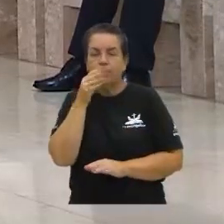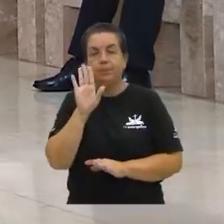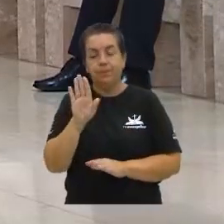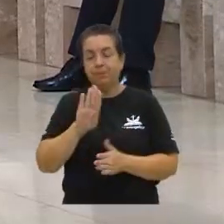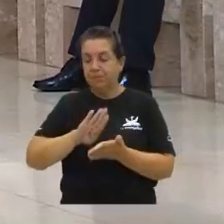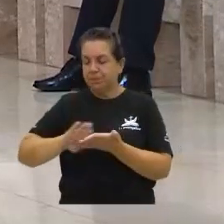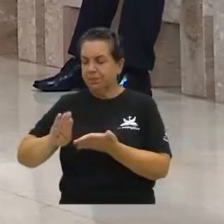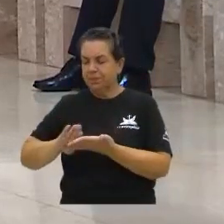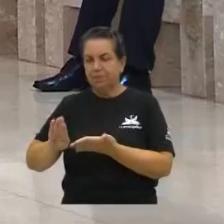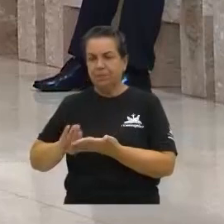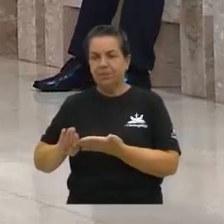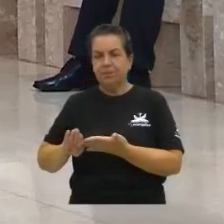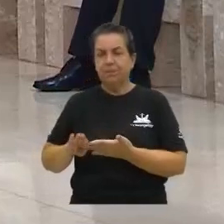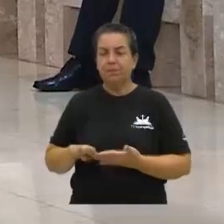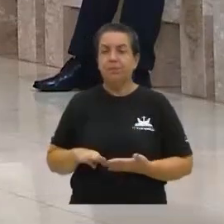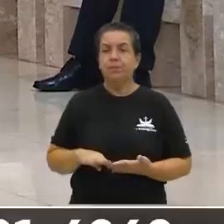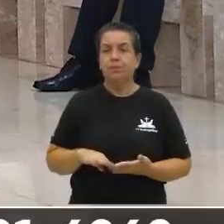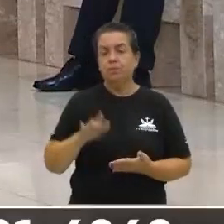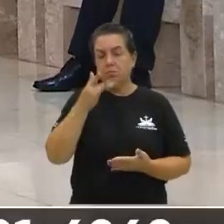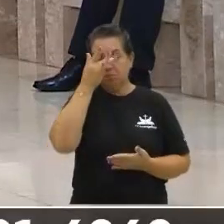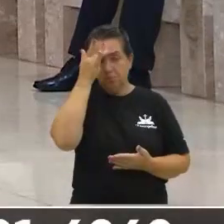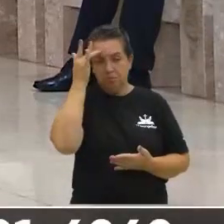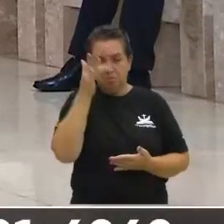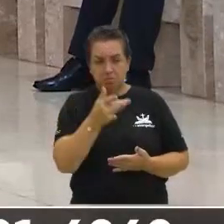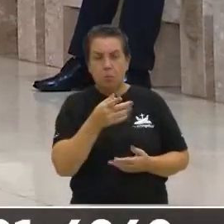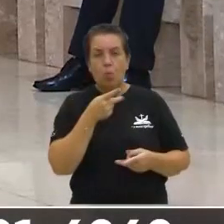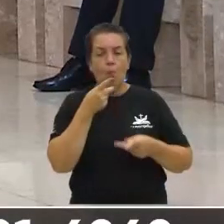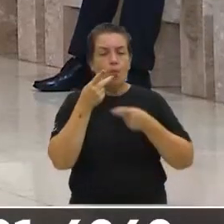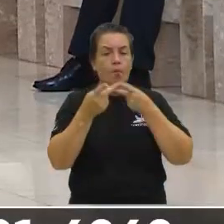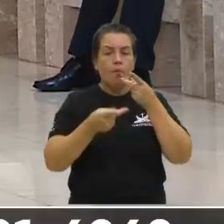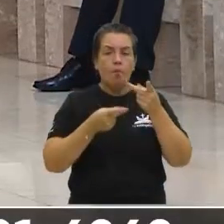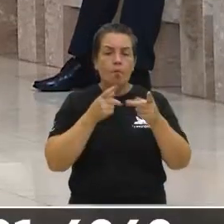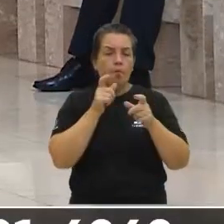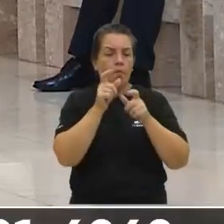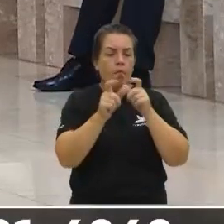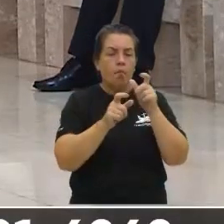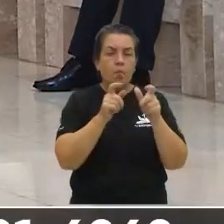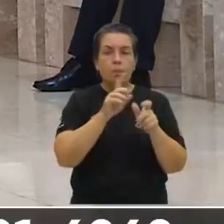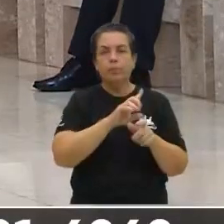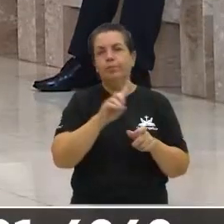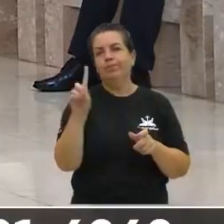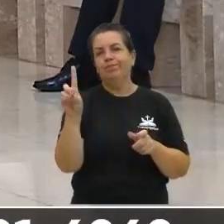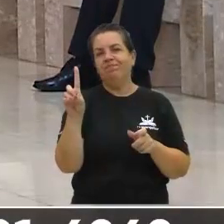Expulsando alguém que não falava a palavra de Deus.